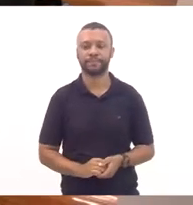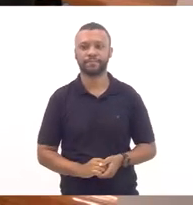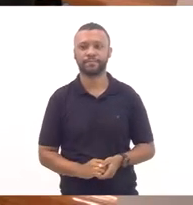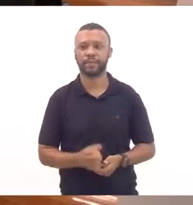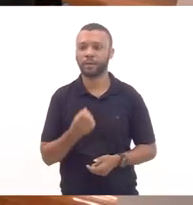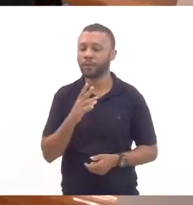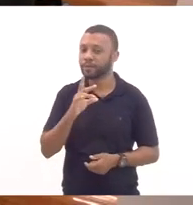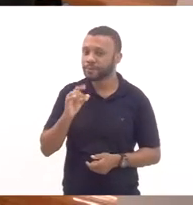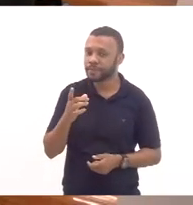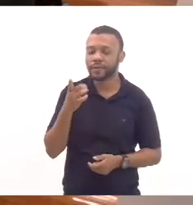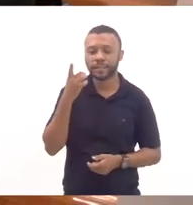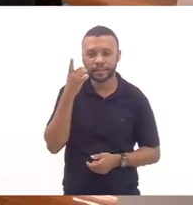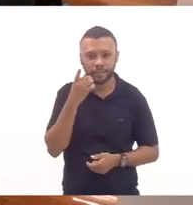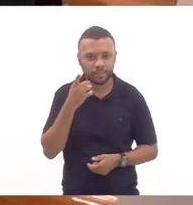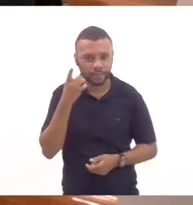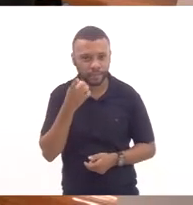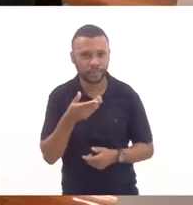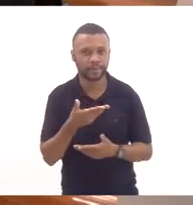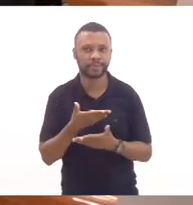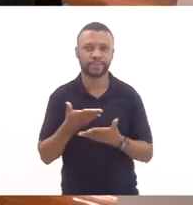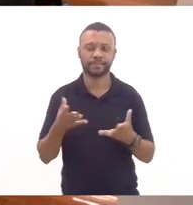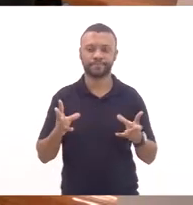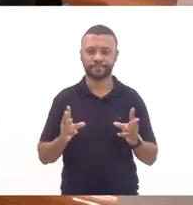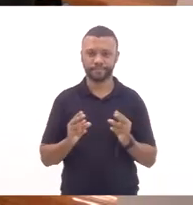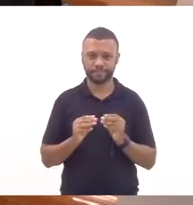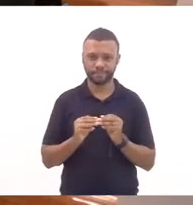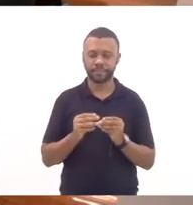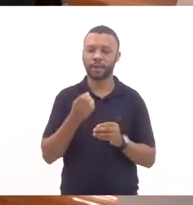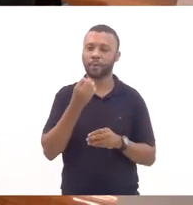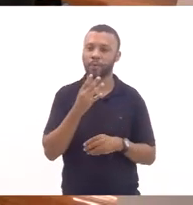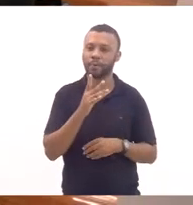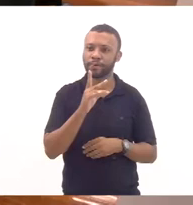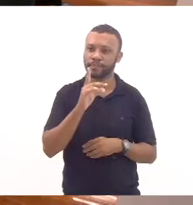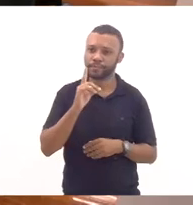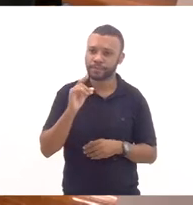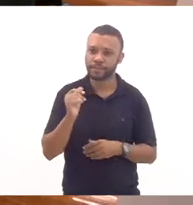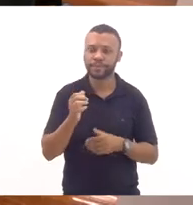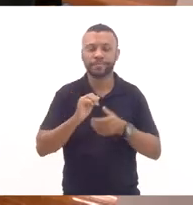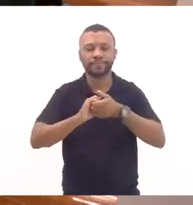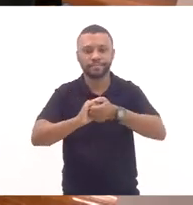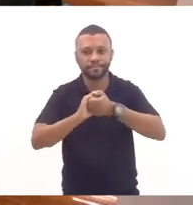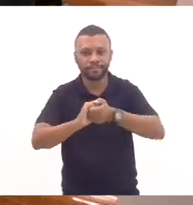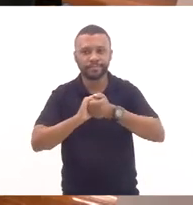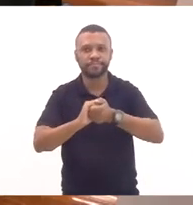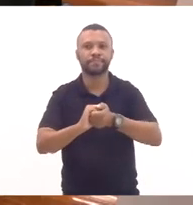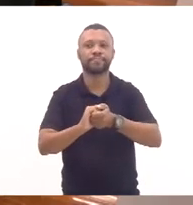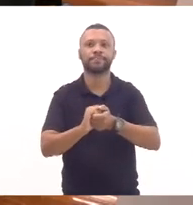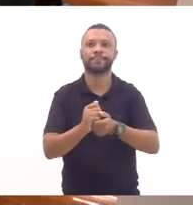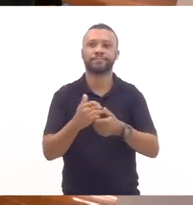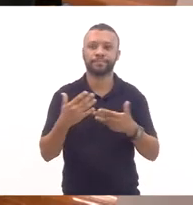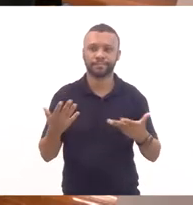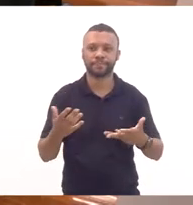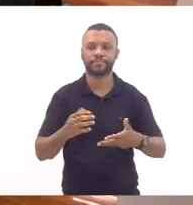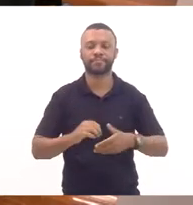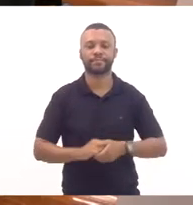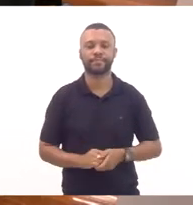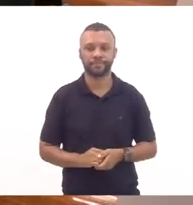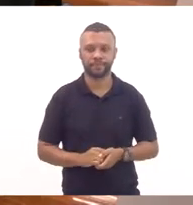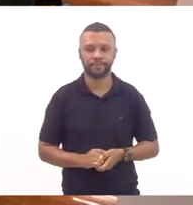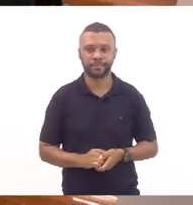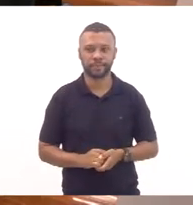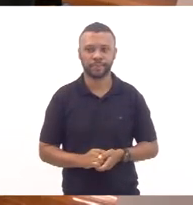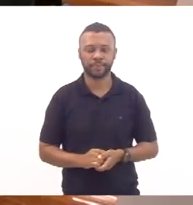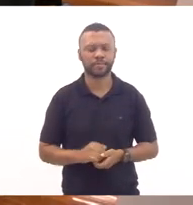Bom dia, deputada. Meu bom dia vai junto à saudação aí pela iniciativa desse evento, que é de